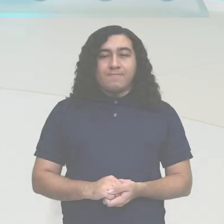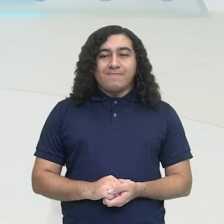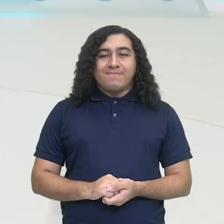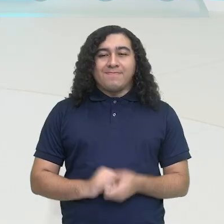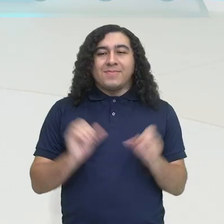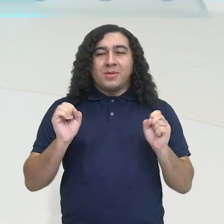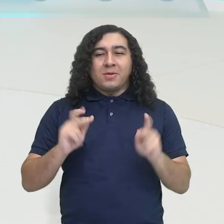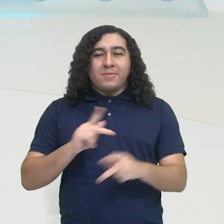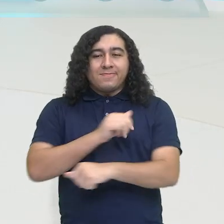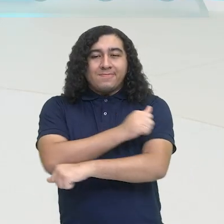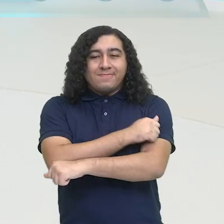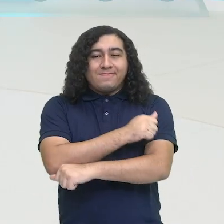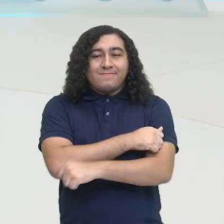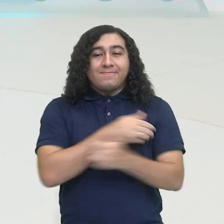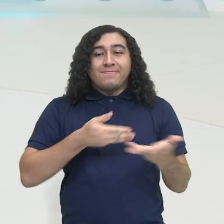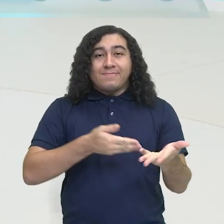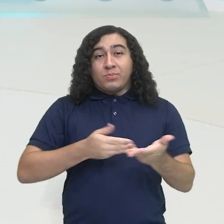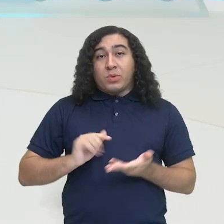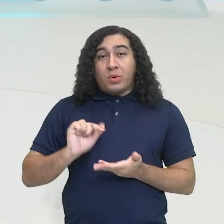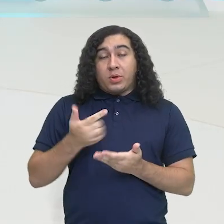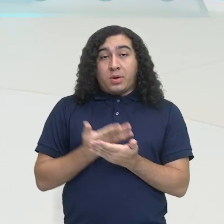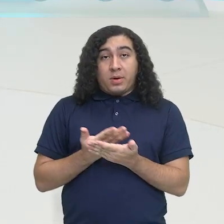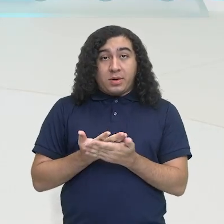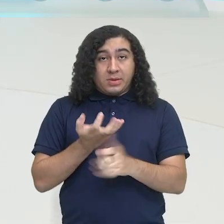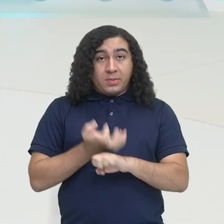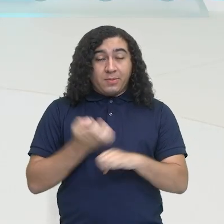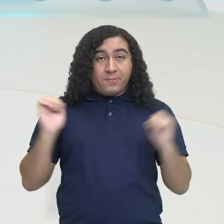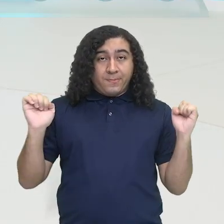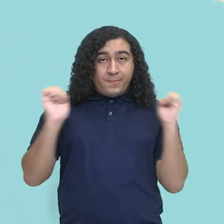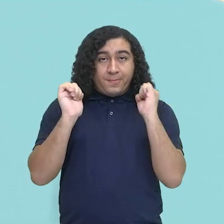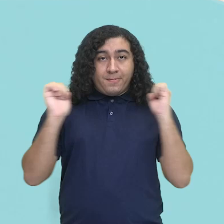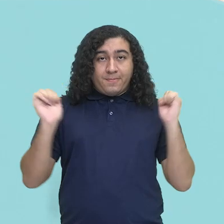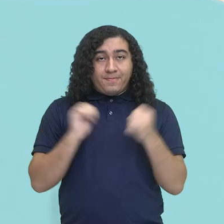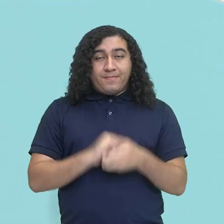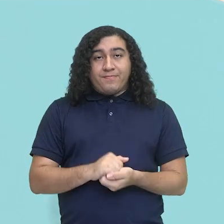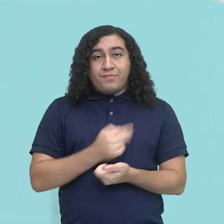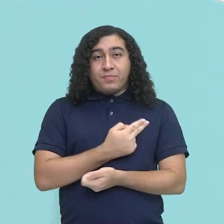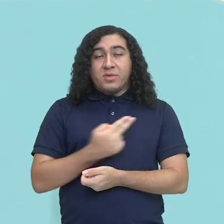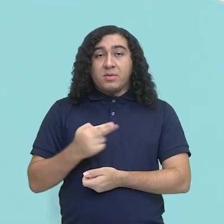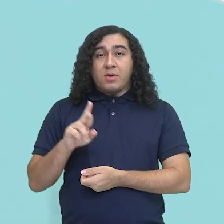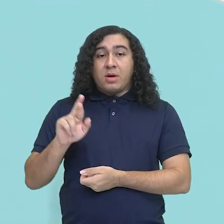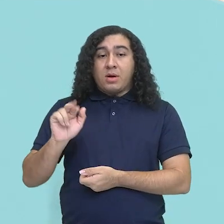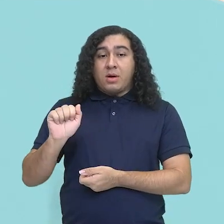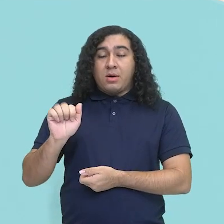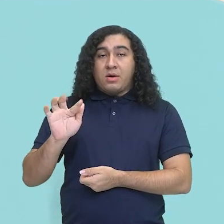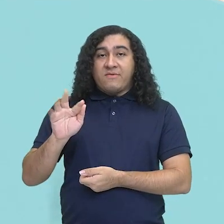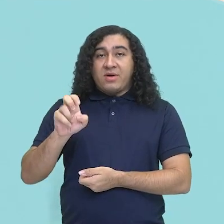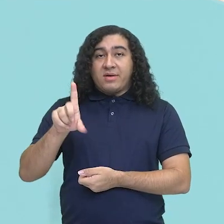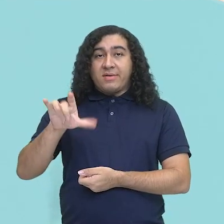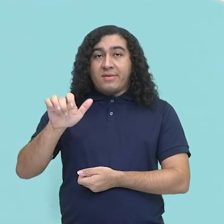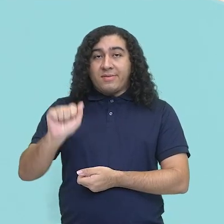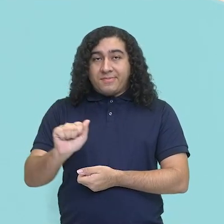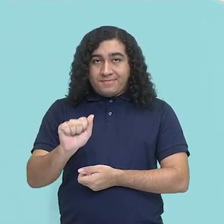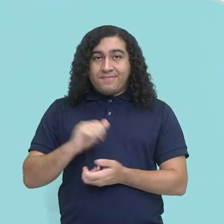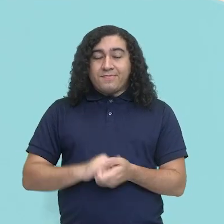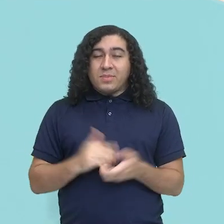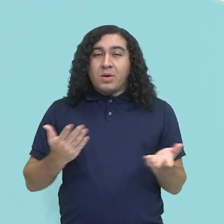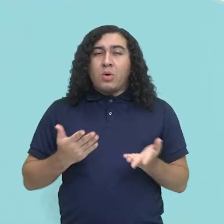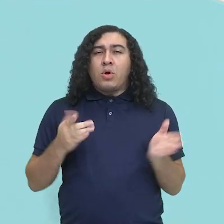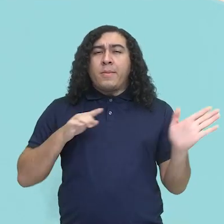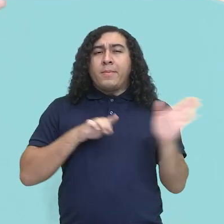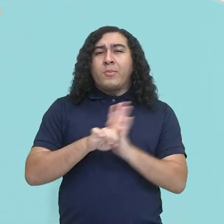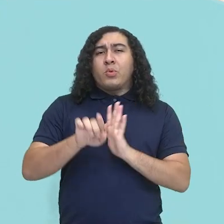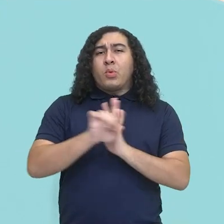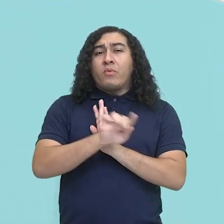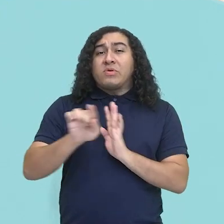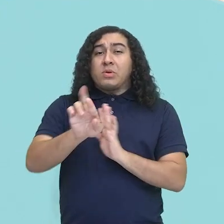Muito bem, alunos, sejam bem-vindos a mais uma aula de Educação Física. Eu sou a professora Rafaela Pinheiro e agora pergunto a